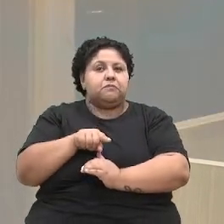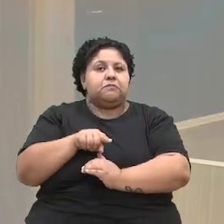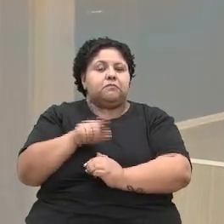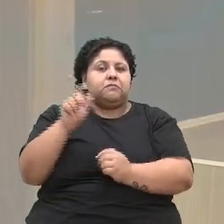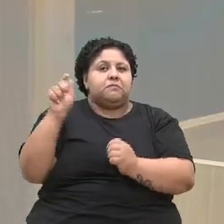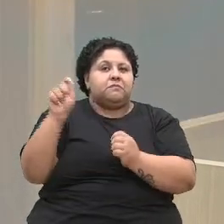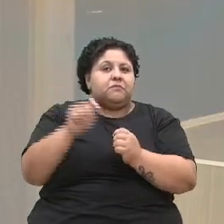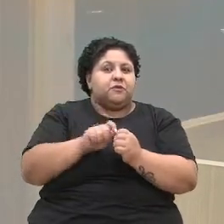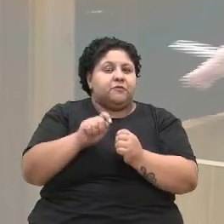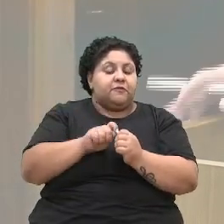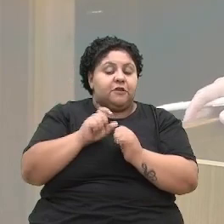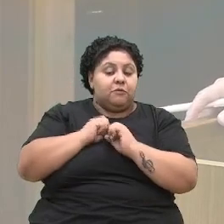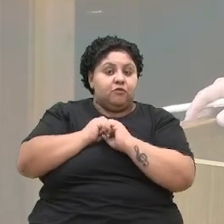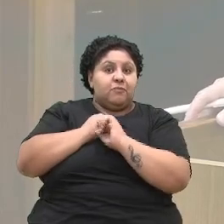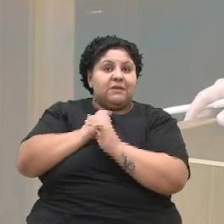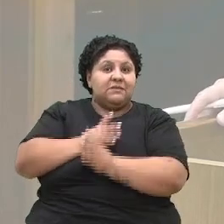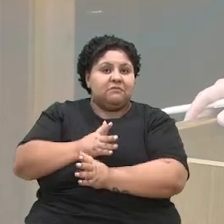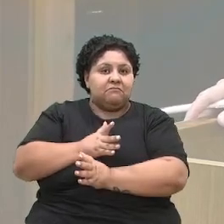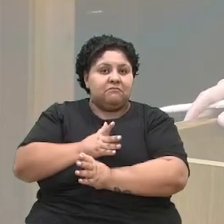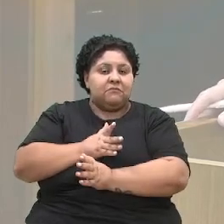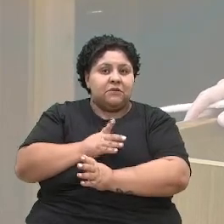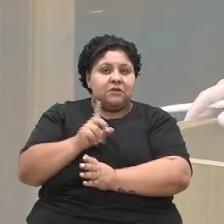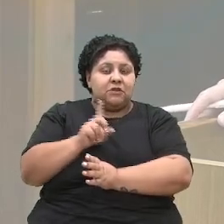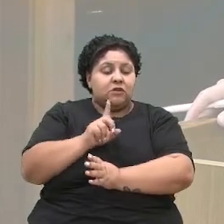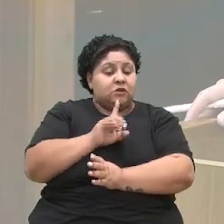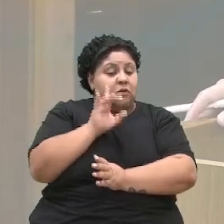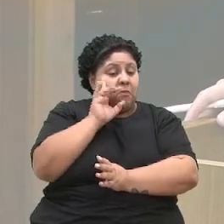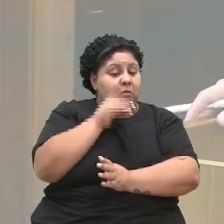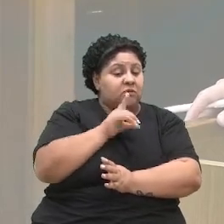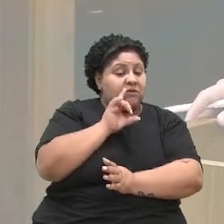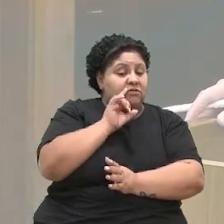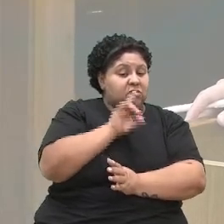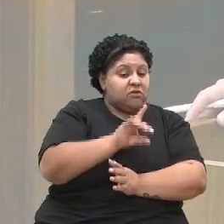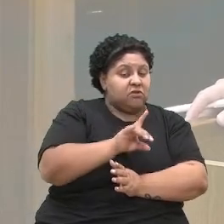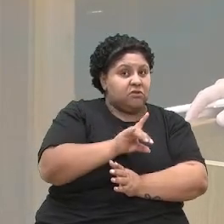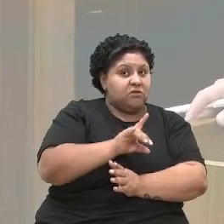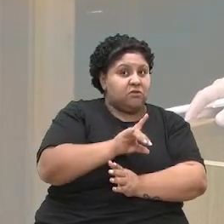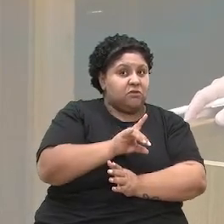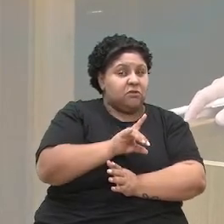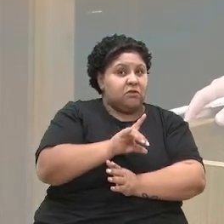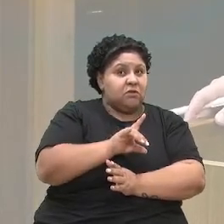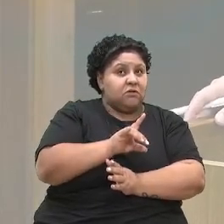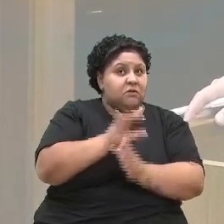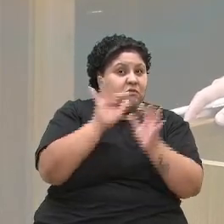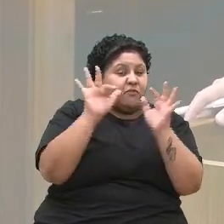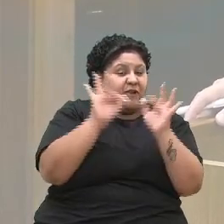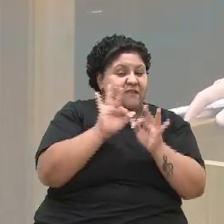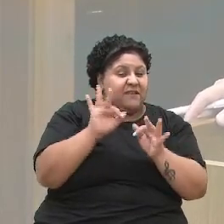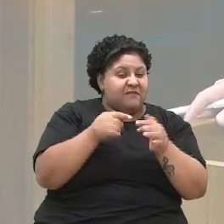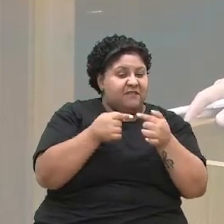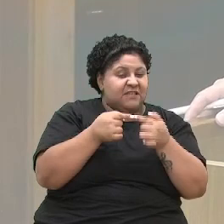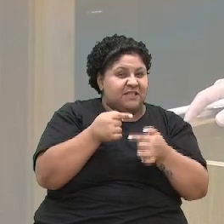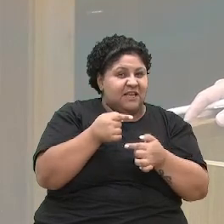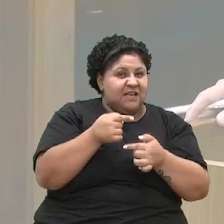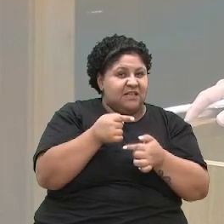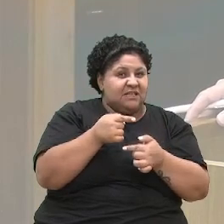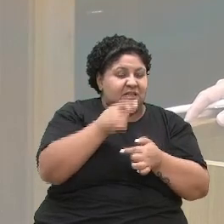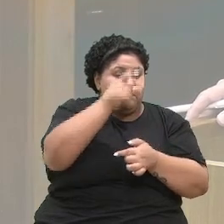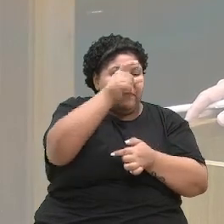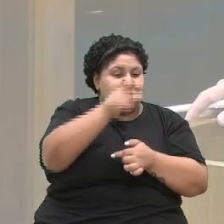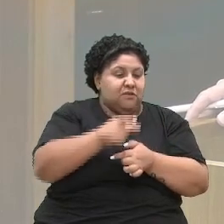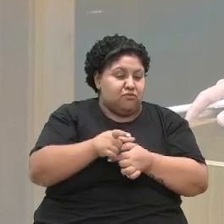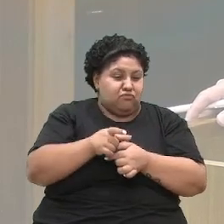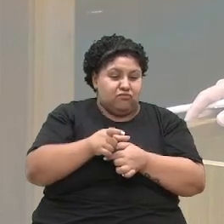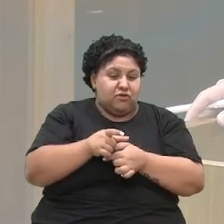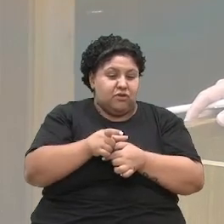uma ação, não ocorreu apenas por conta da infelicidade daquele indivíduo que se encontrava em situação